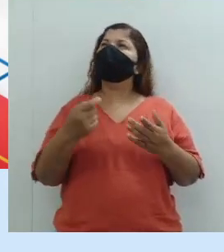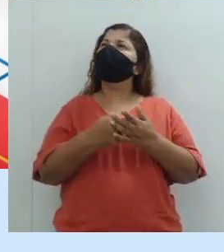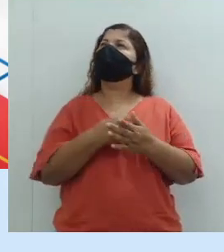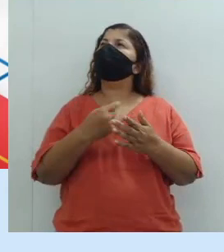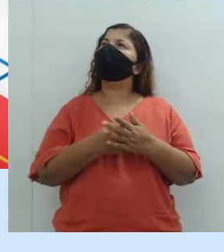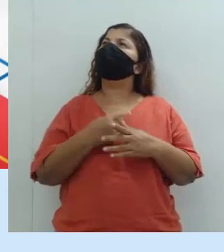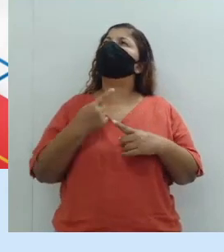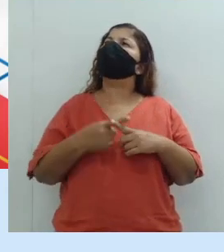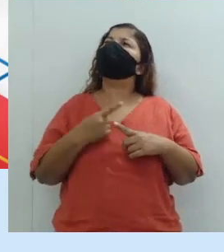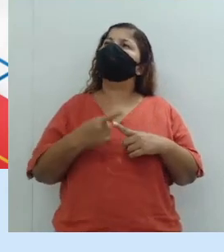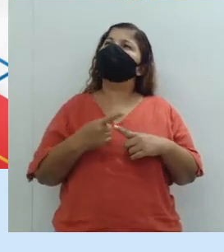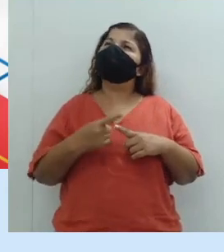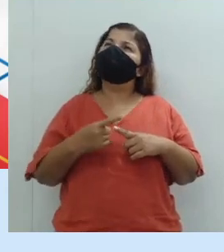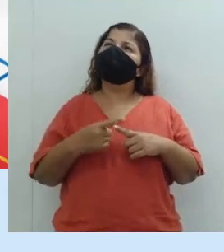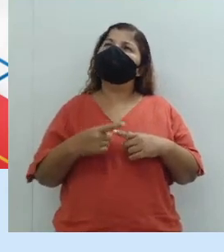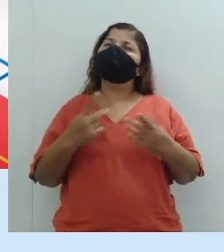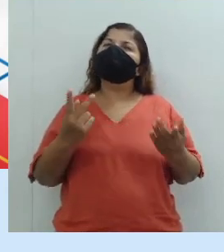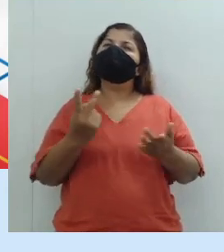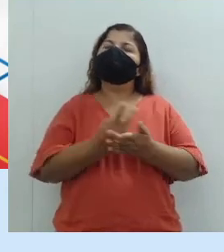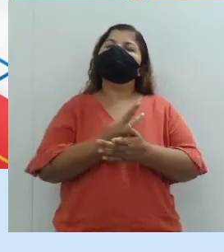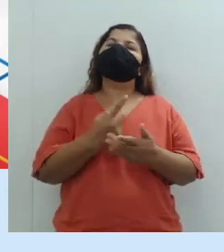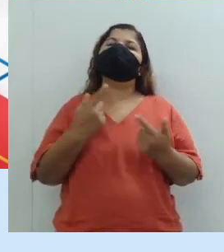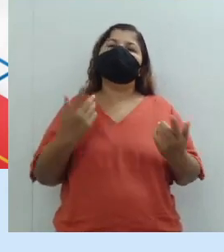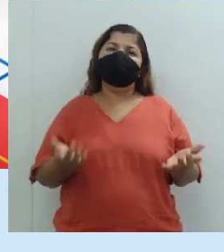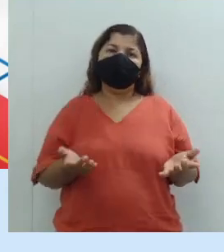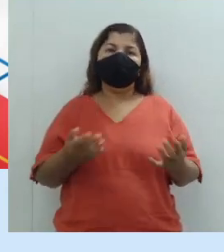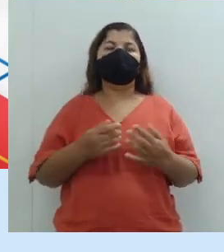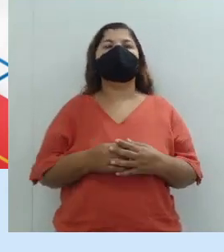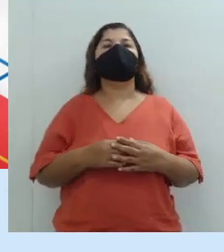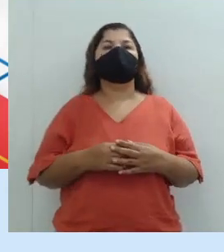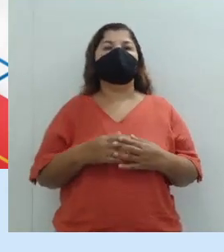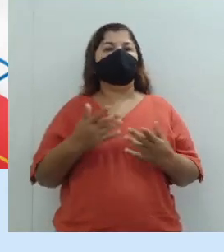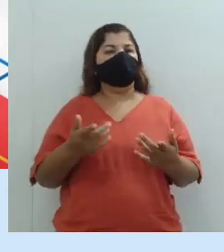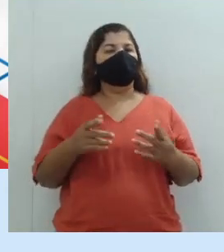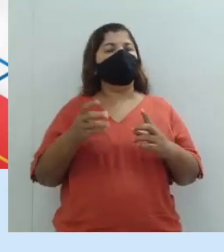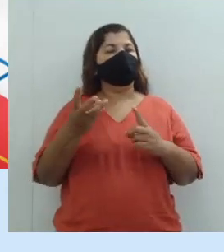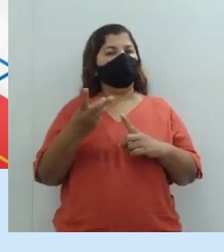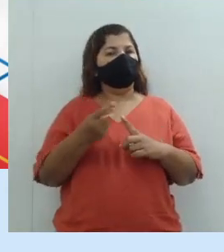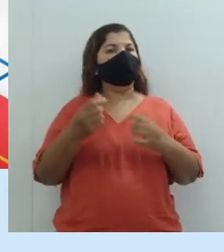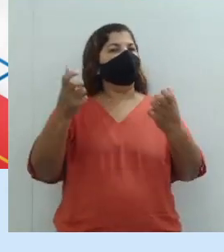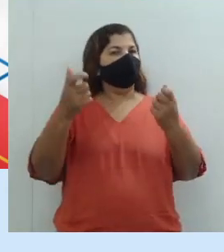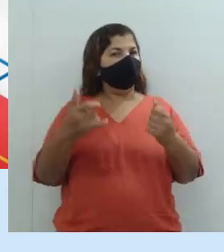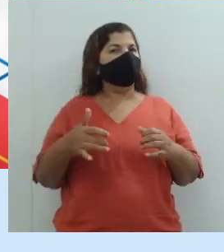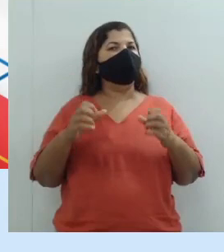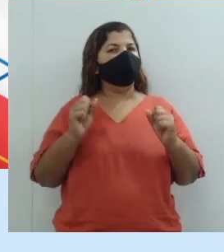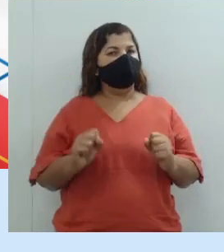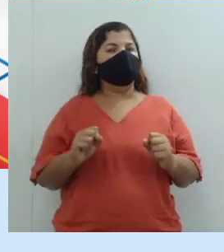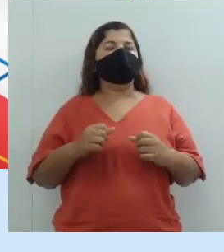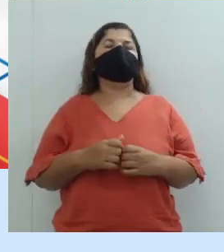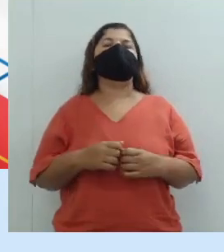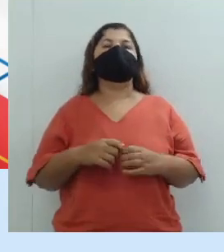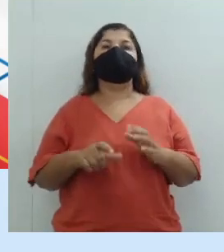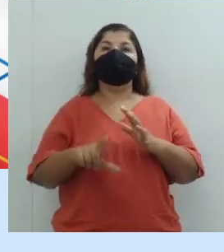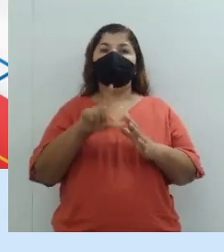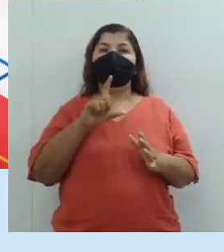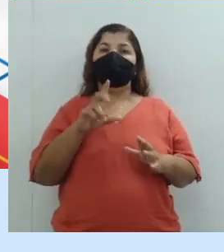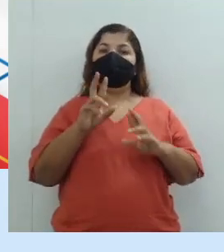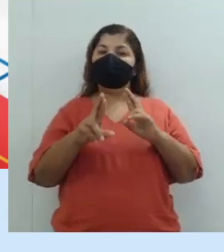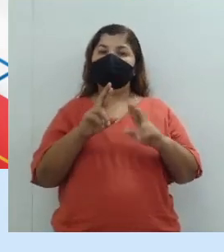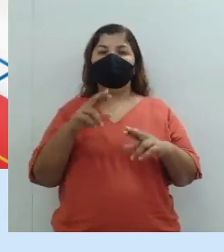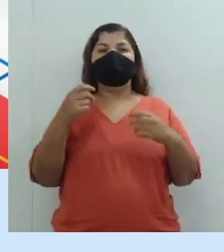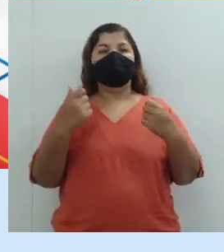coisas acontecerem, né? E a física ela pode trazer essa explicação. Então vamos lá, antes de responder, né? Precisamos conhecer alguns